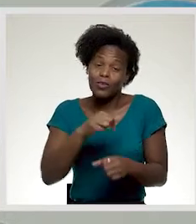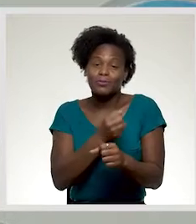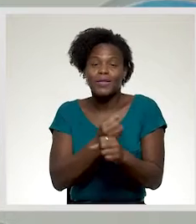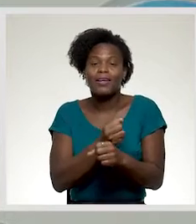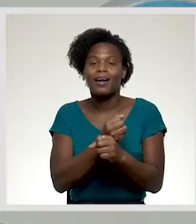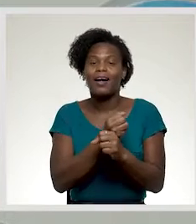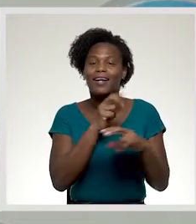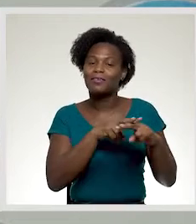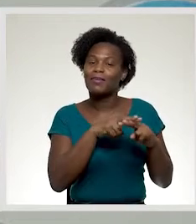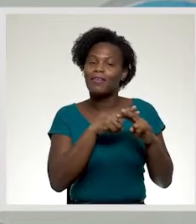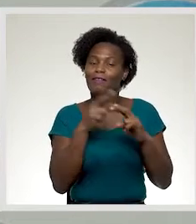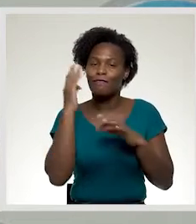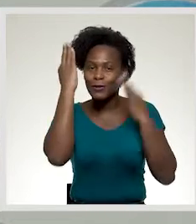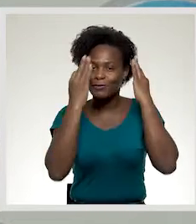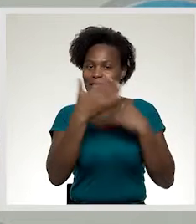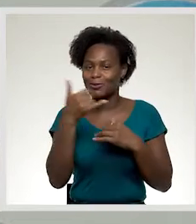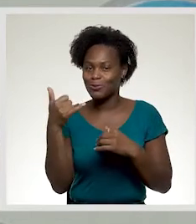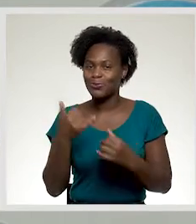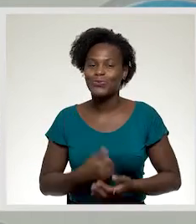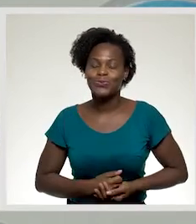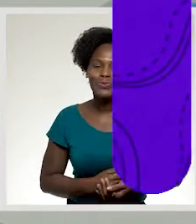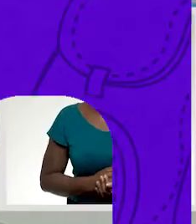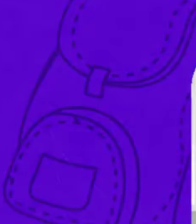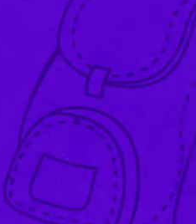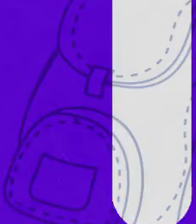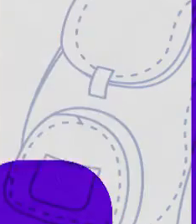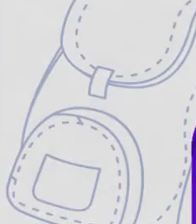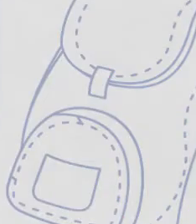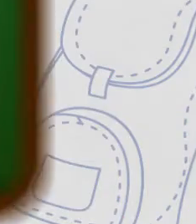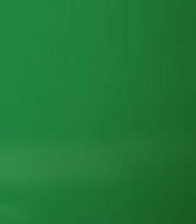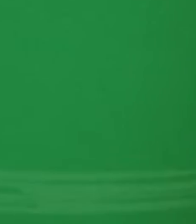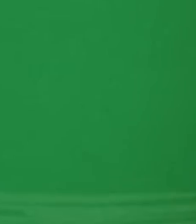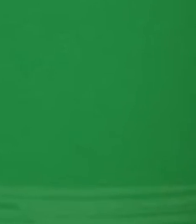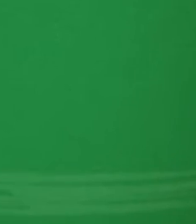trabalhar a disciplina de Filosofia do 12º ano.